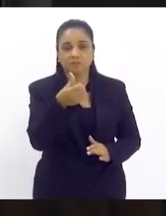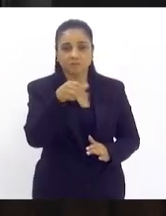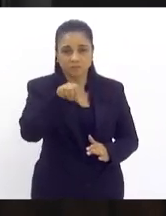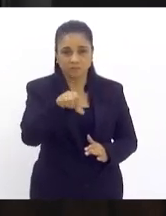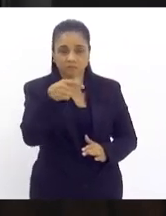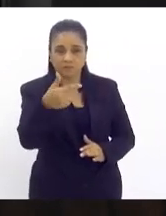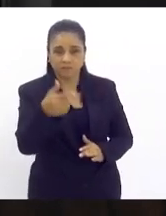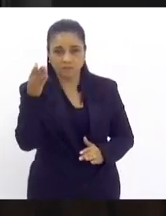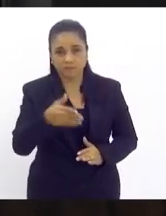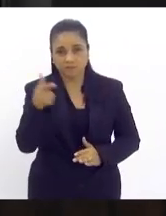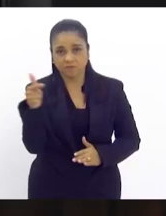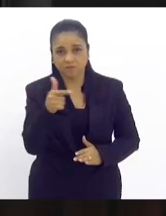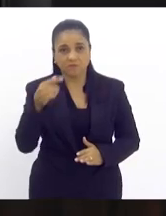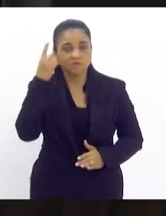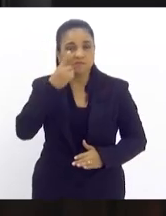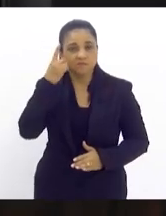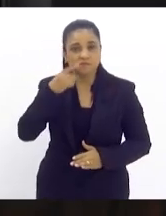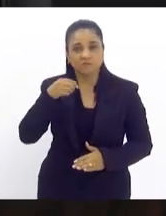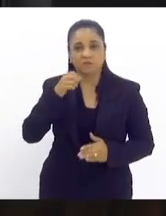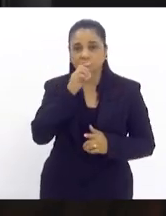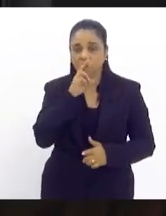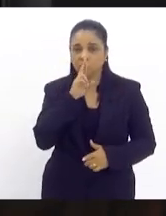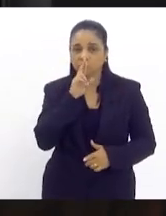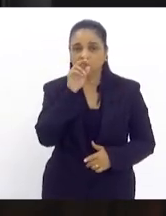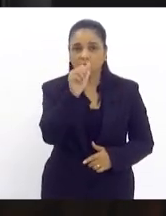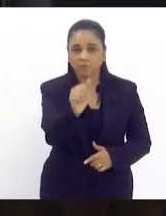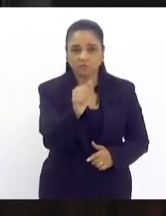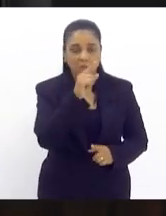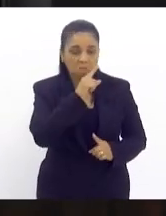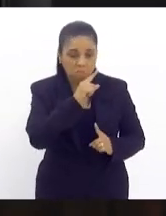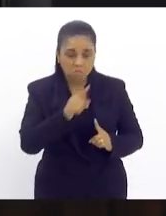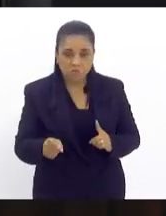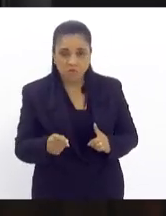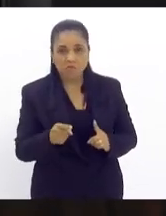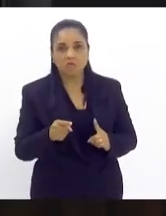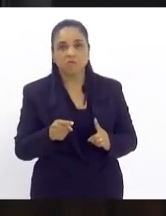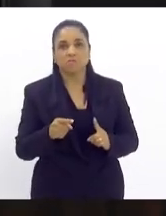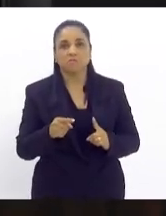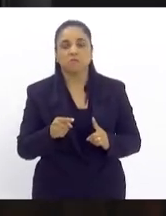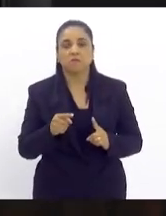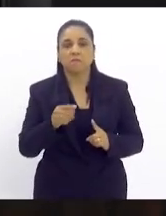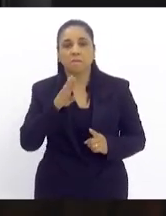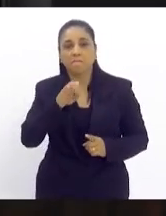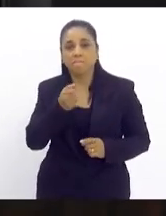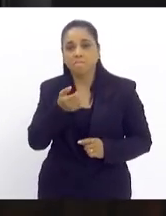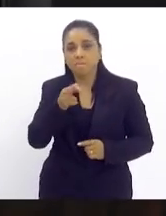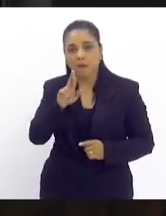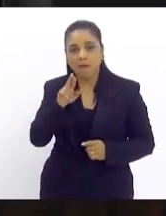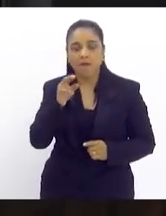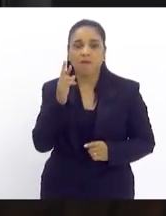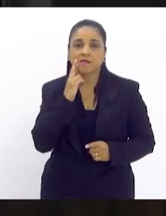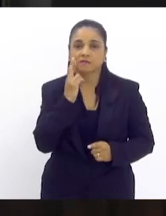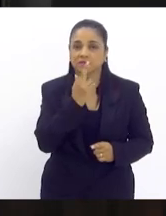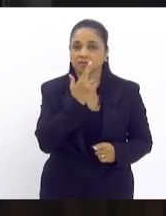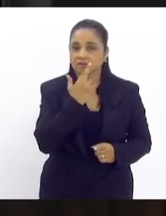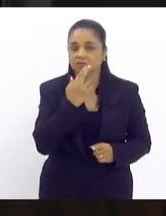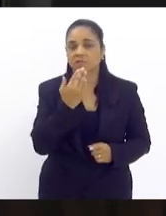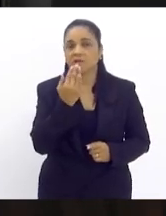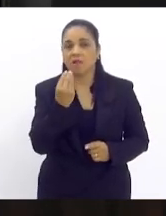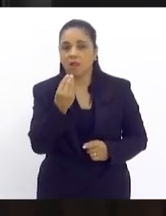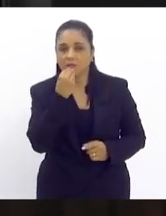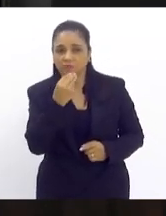6.392/2022, de autoria do deputado Rodrigo Amorim, que proíbe a disponibilização pelos bares, restaurantes, lanchonetes,